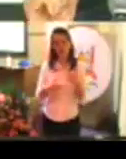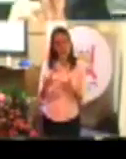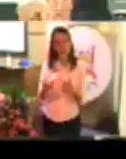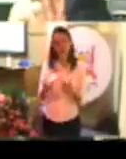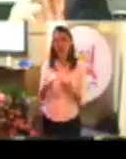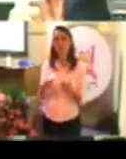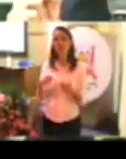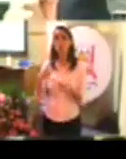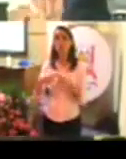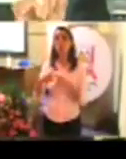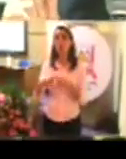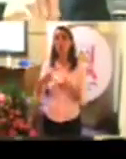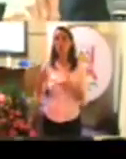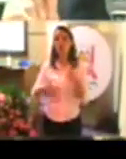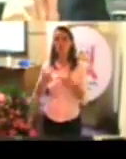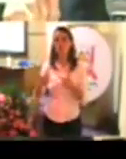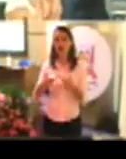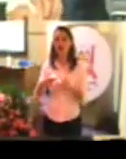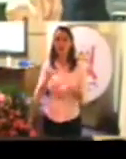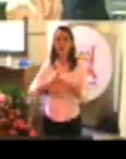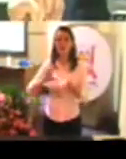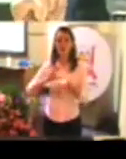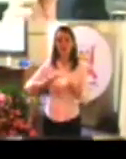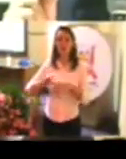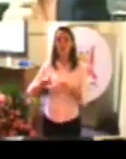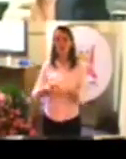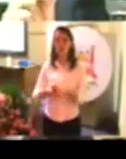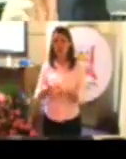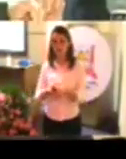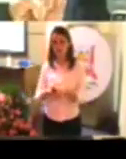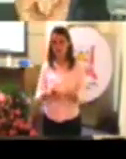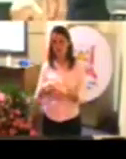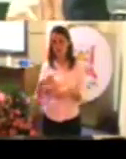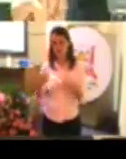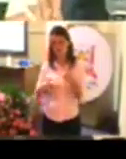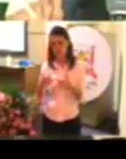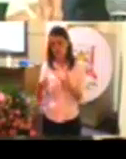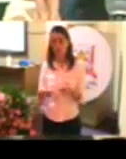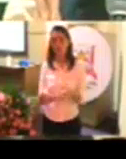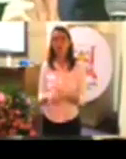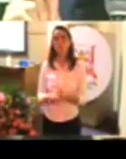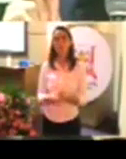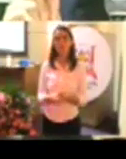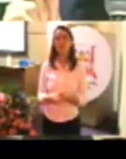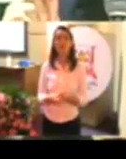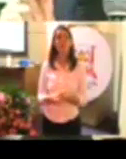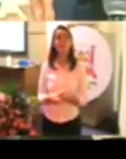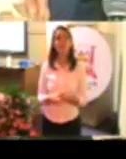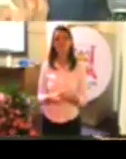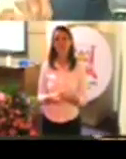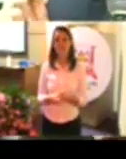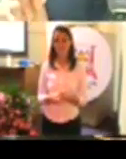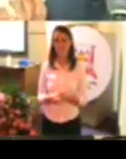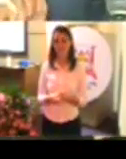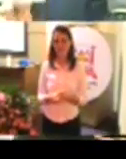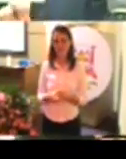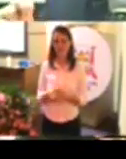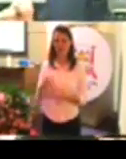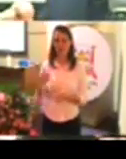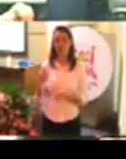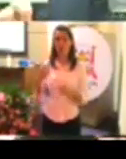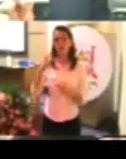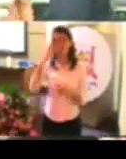pessoas preparadas para trabalhar na administração pública. E esses